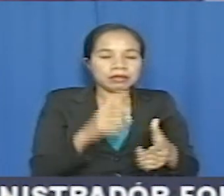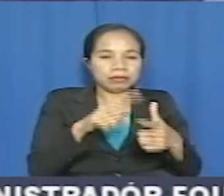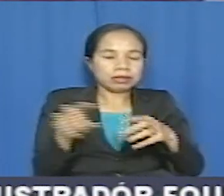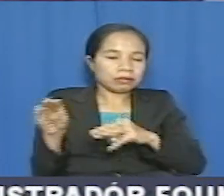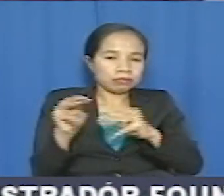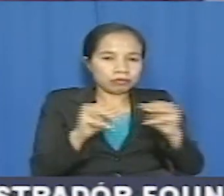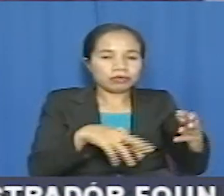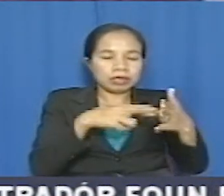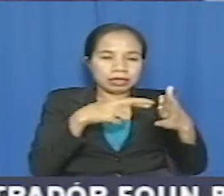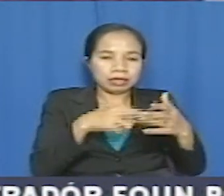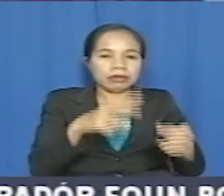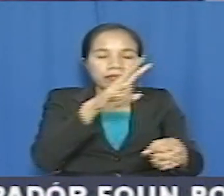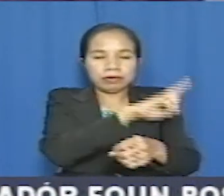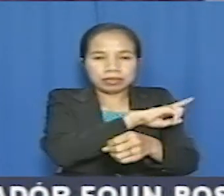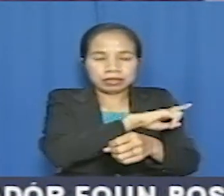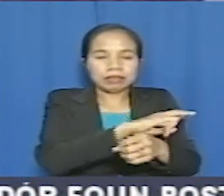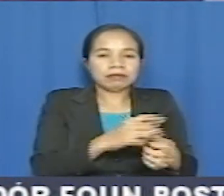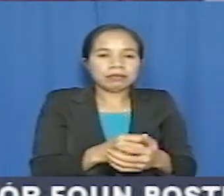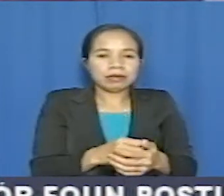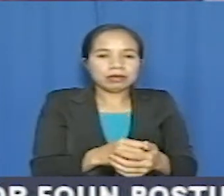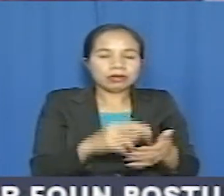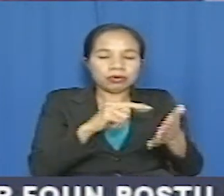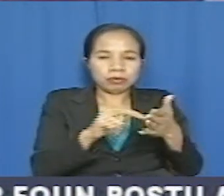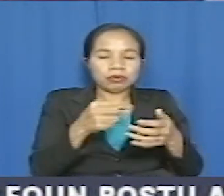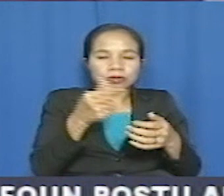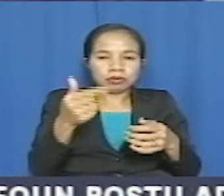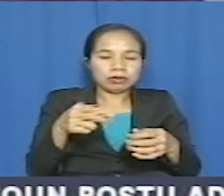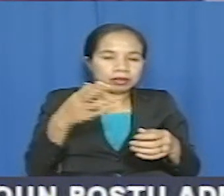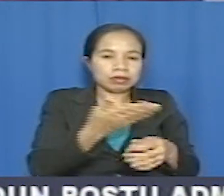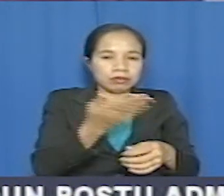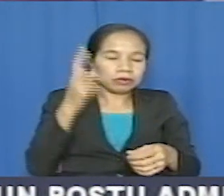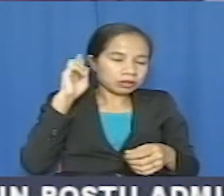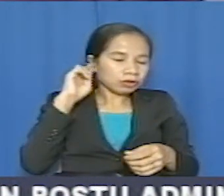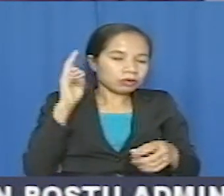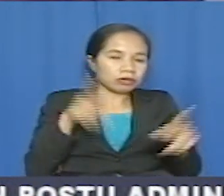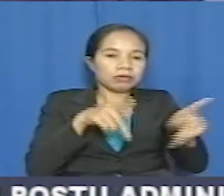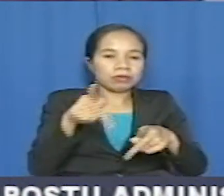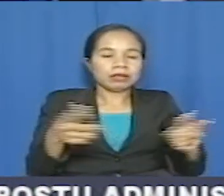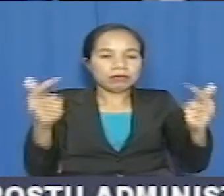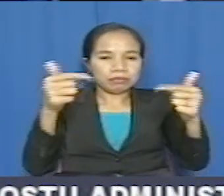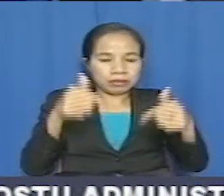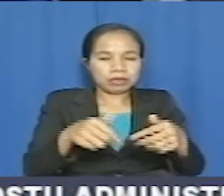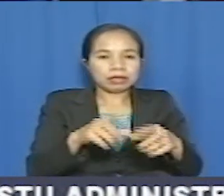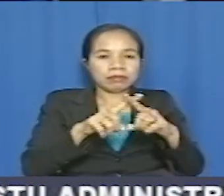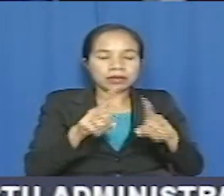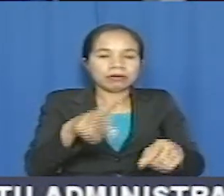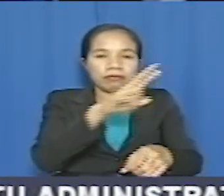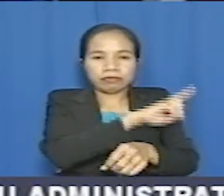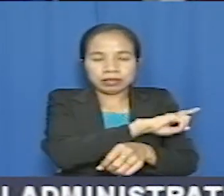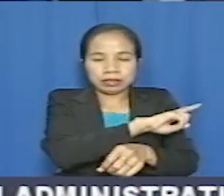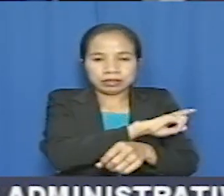nih, vaksinan nih bemak mai mus, nomor itu tuh anta itu saya tahu serona dia, dari rumah komunitas mai dia, mungkin vaksinasi